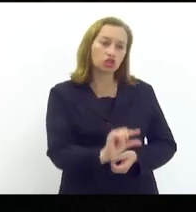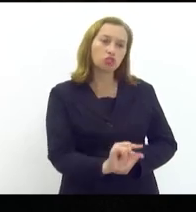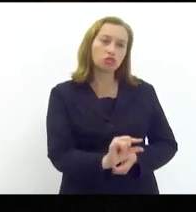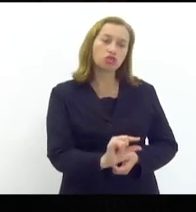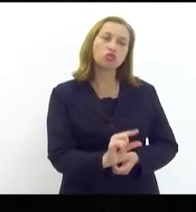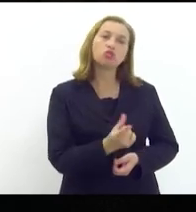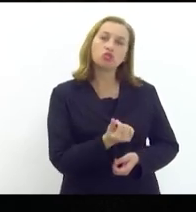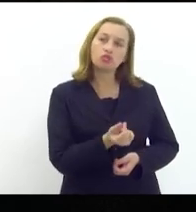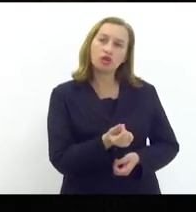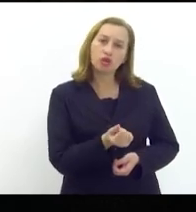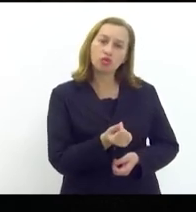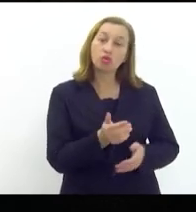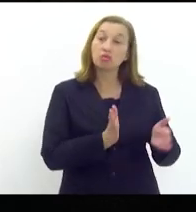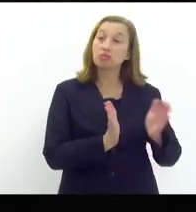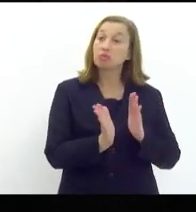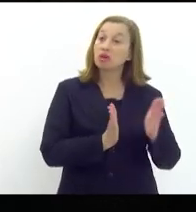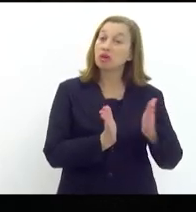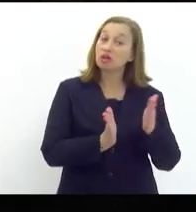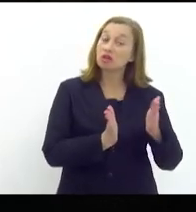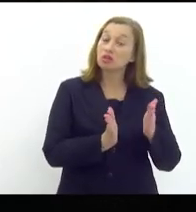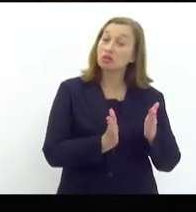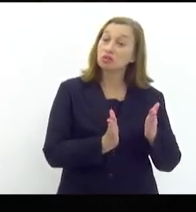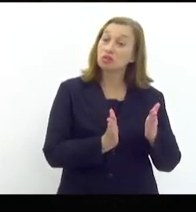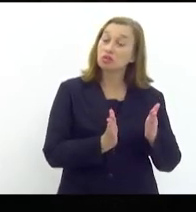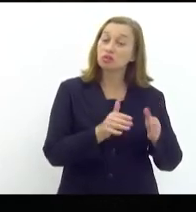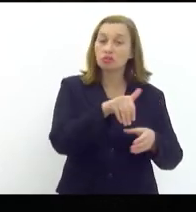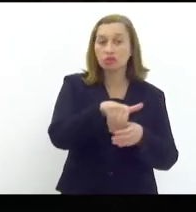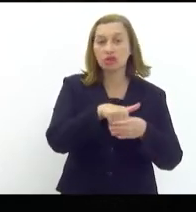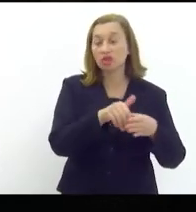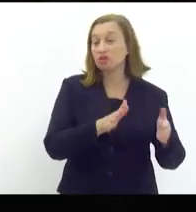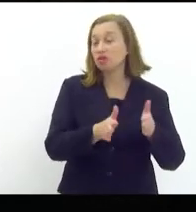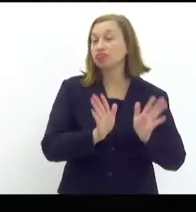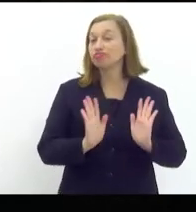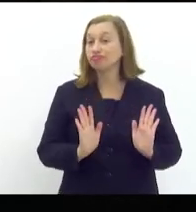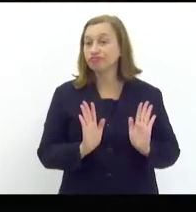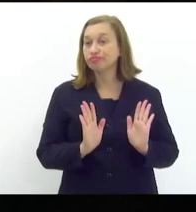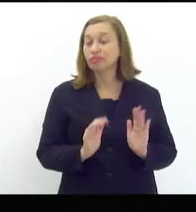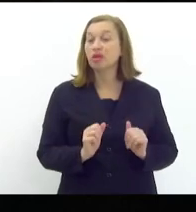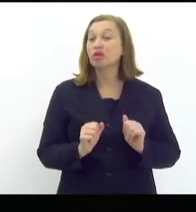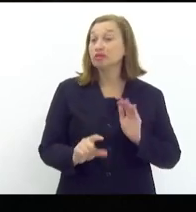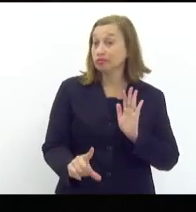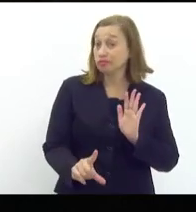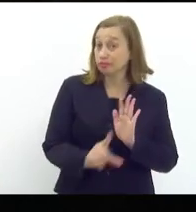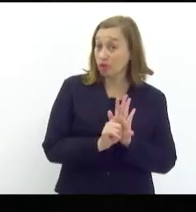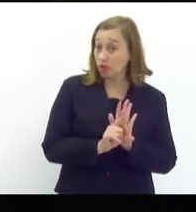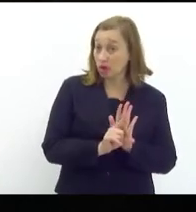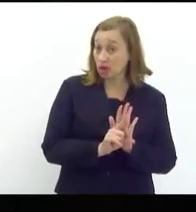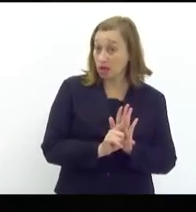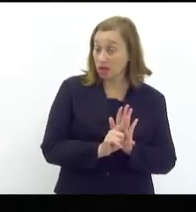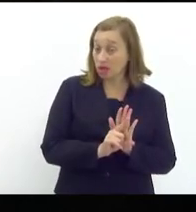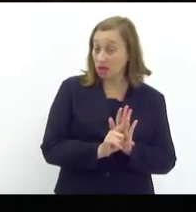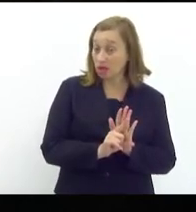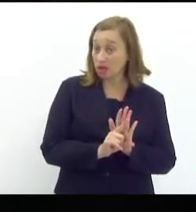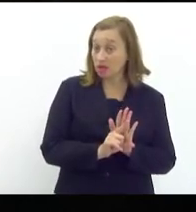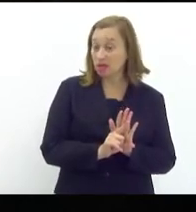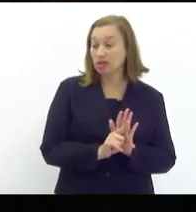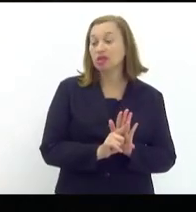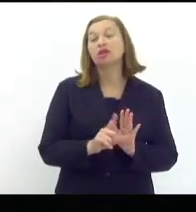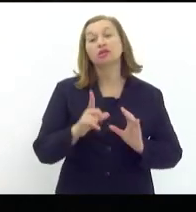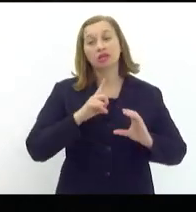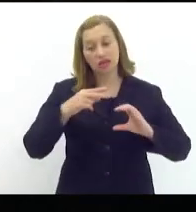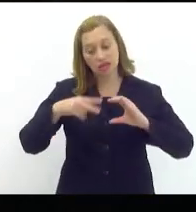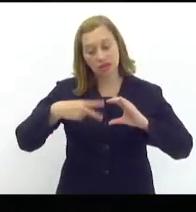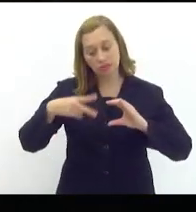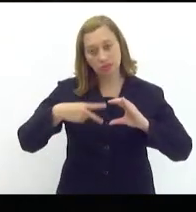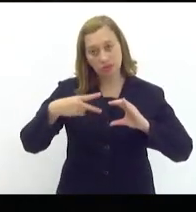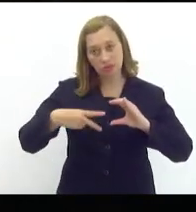esse valor em períodos pré-eleitorais e sendo por lei tem pelo menos a câmara de